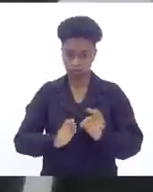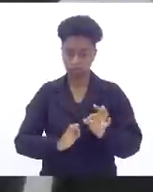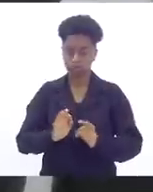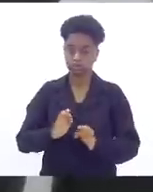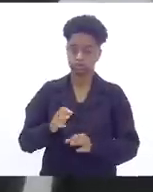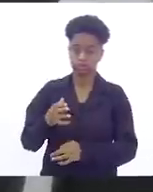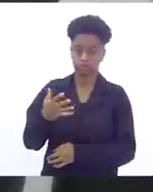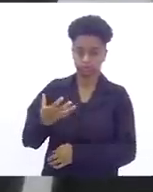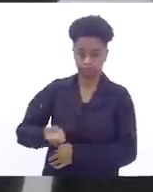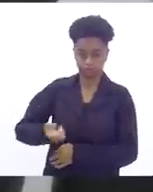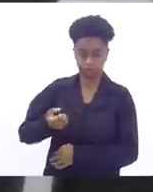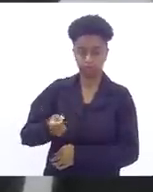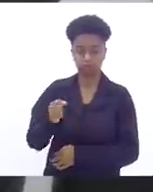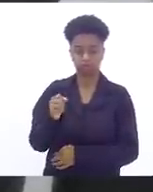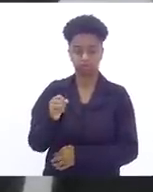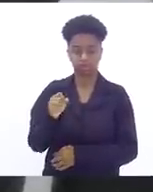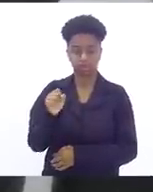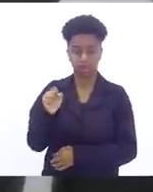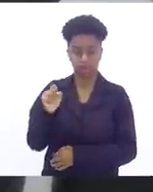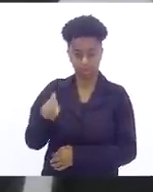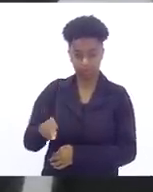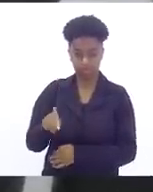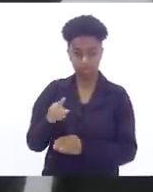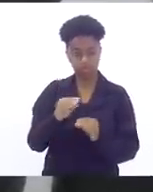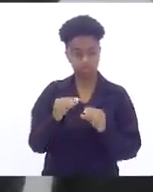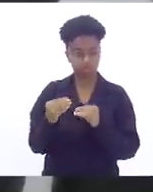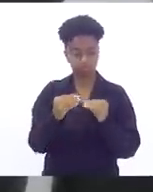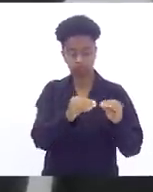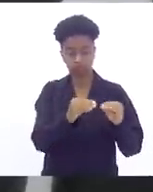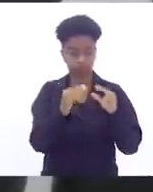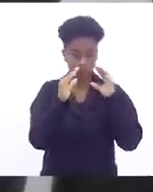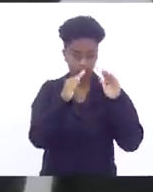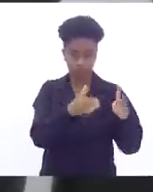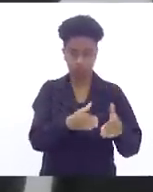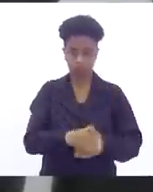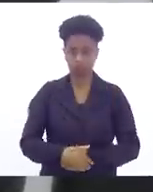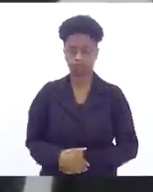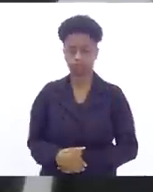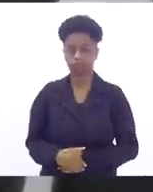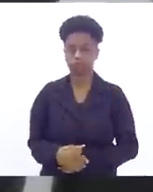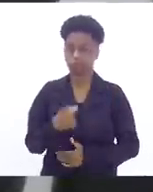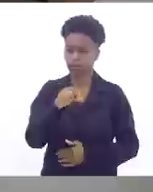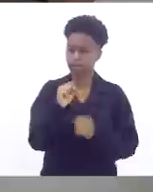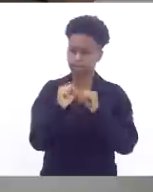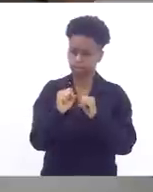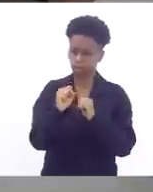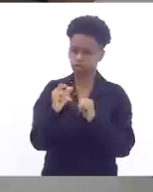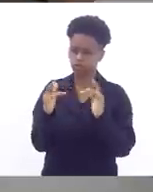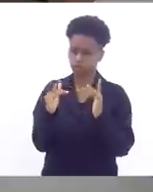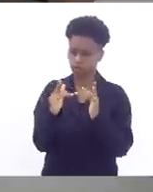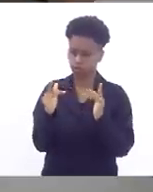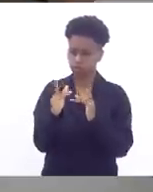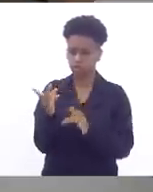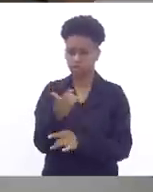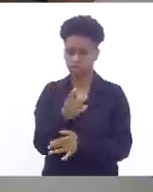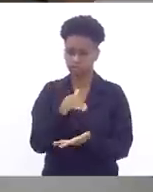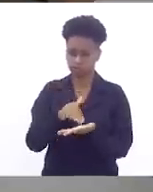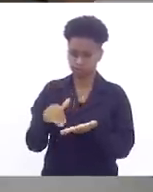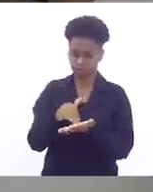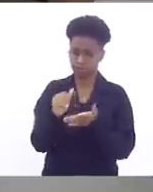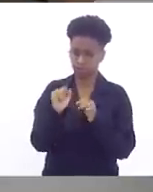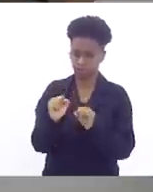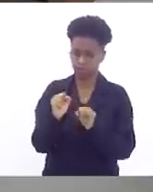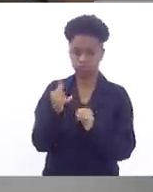Previdenciário o que tem que ser direcionado para eles pelo menos poderia fazer contato com as duas secretarias